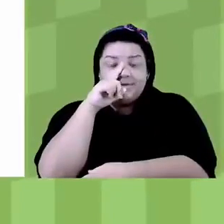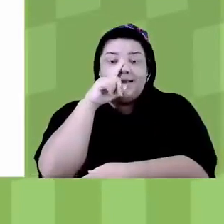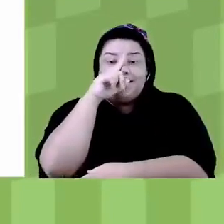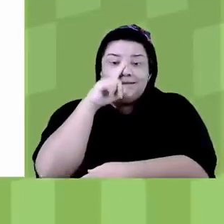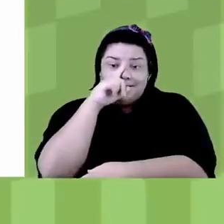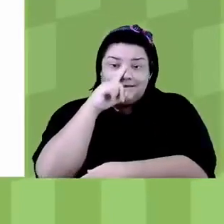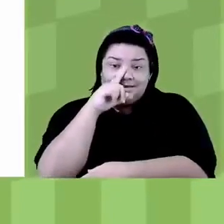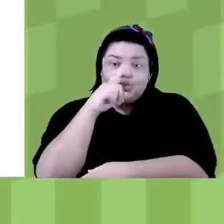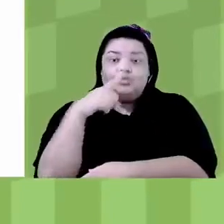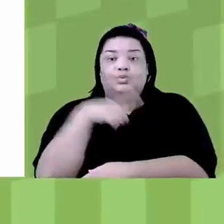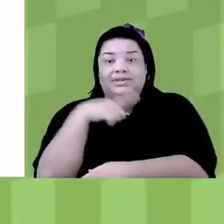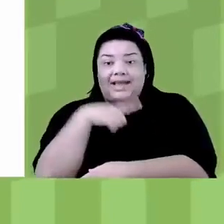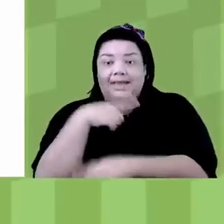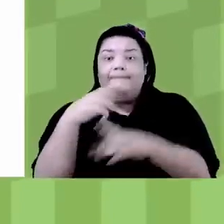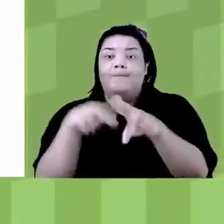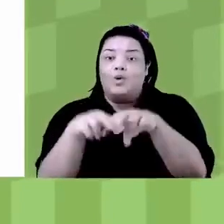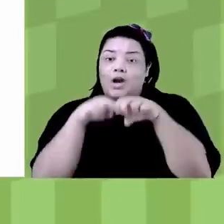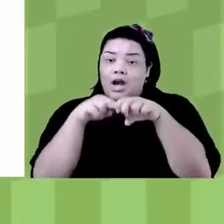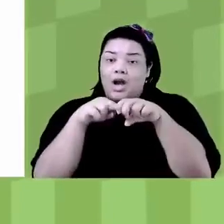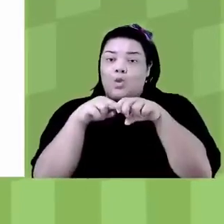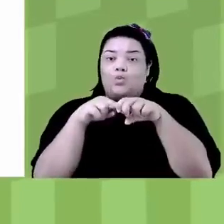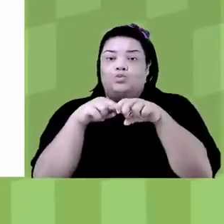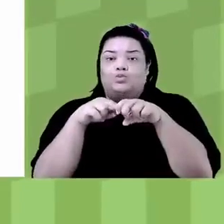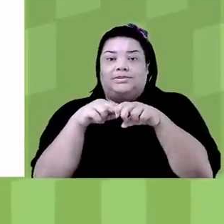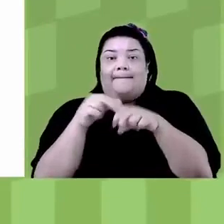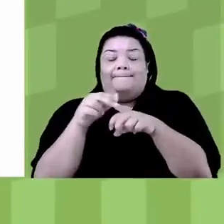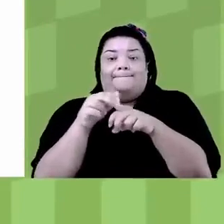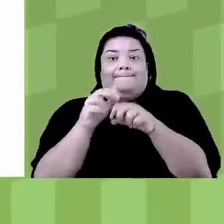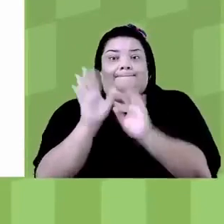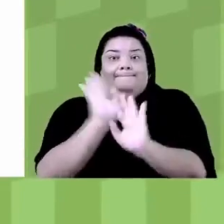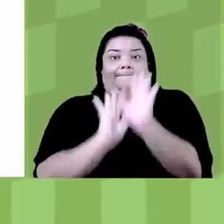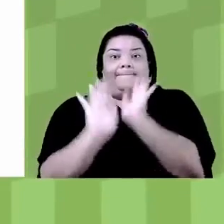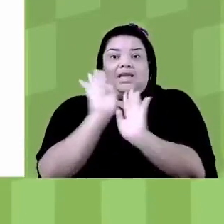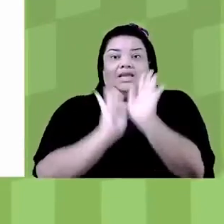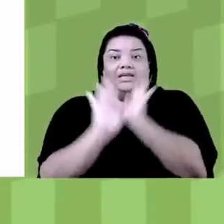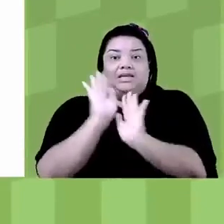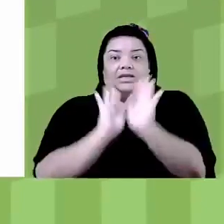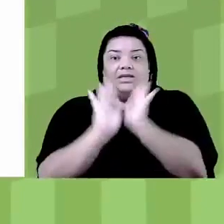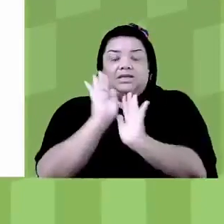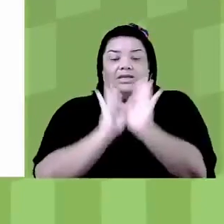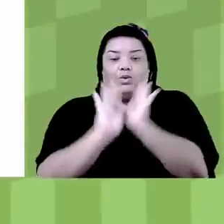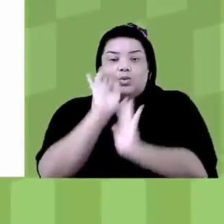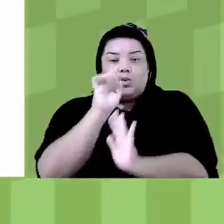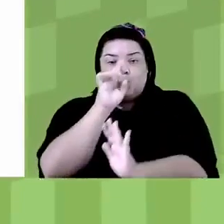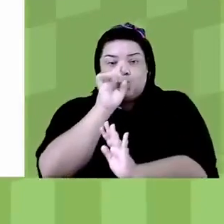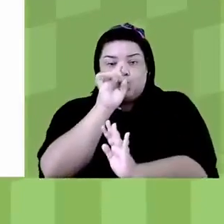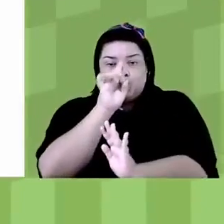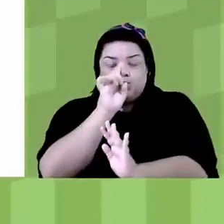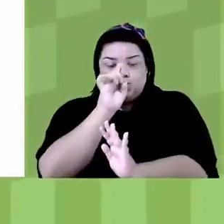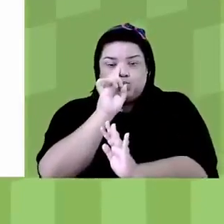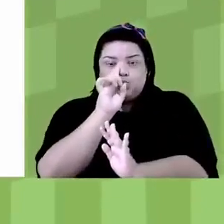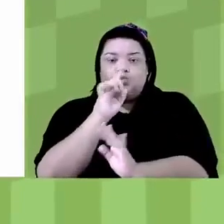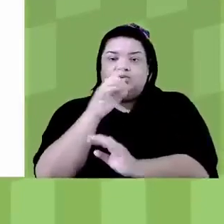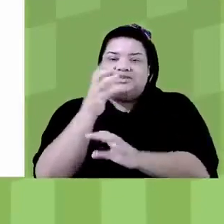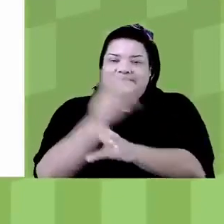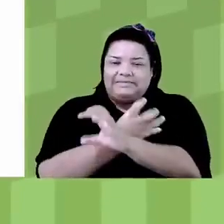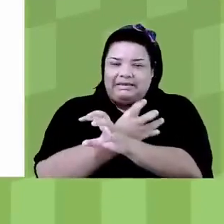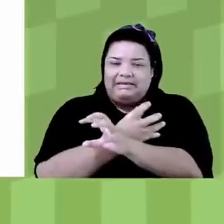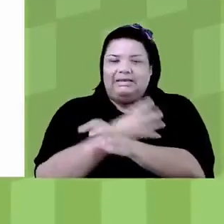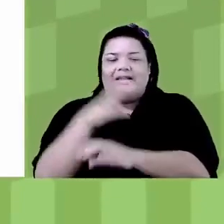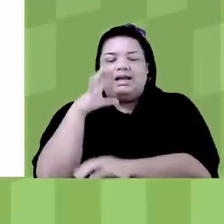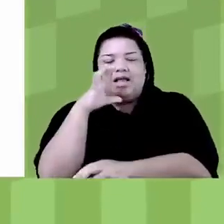ter os perigos. Quais são? Altas temperaturas, baixas, ondas de calor, alta pluviosidade, seca, e os